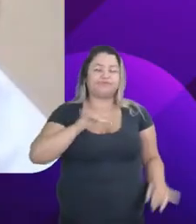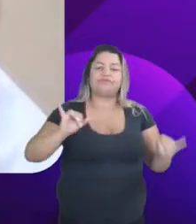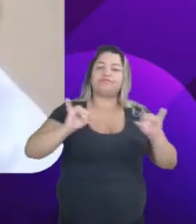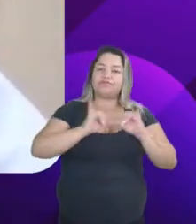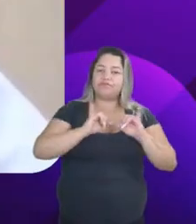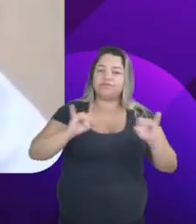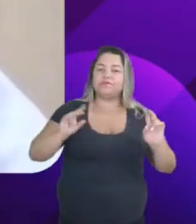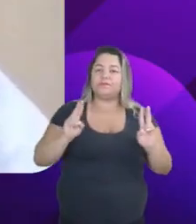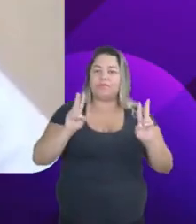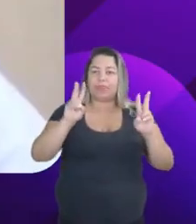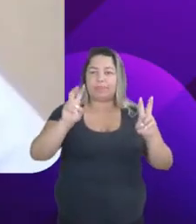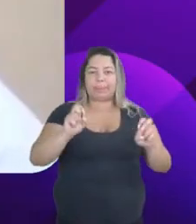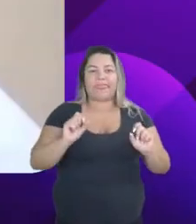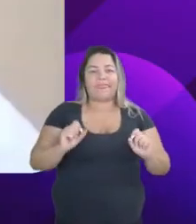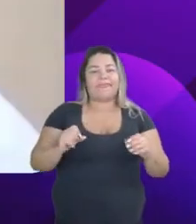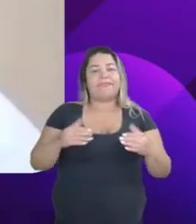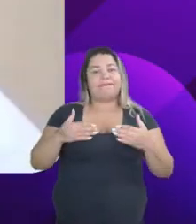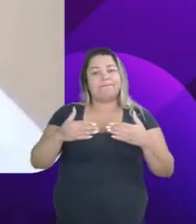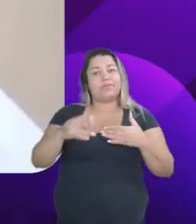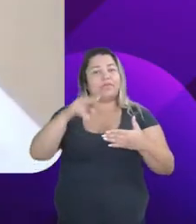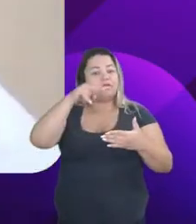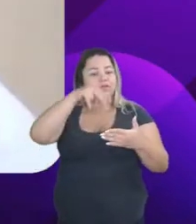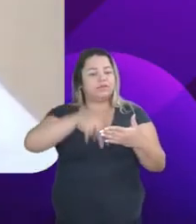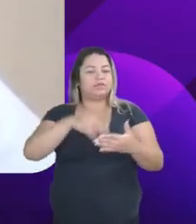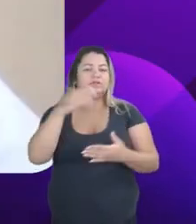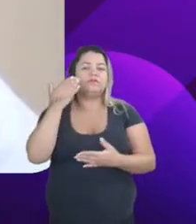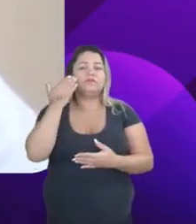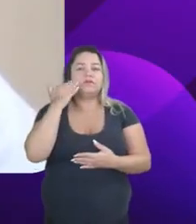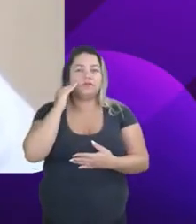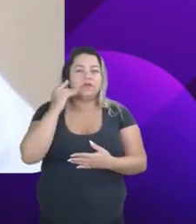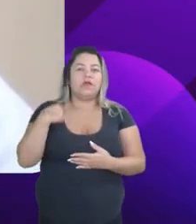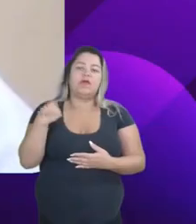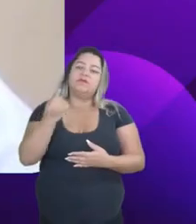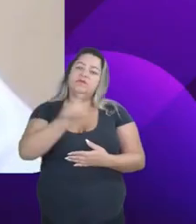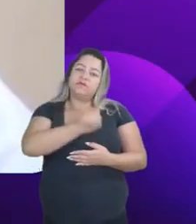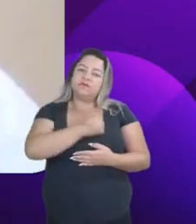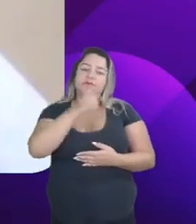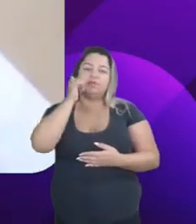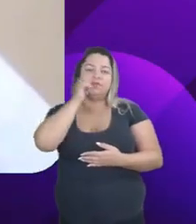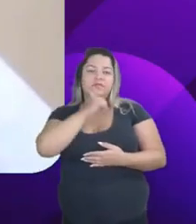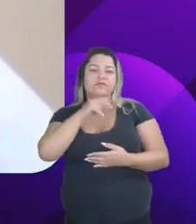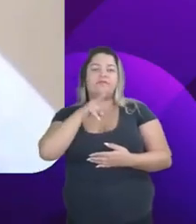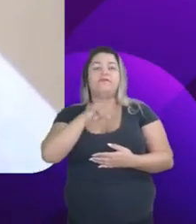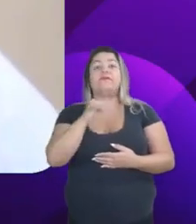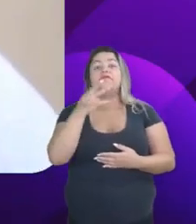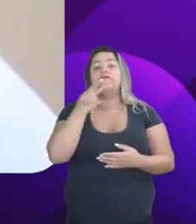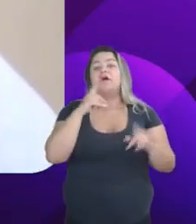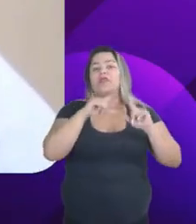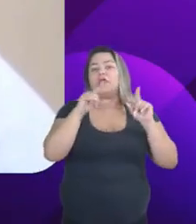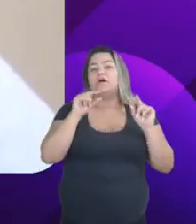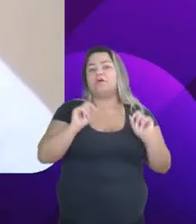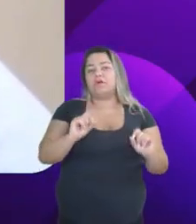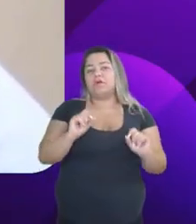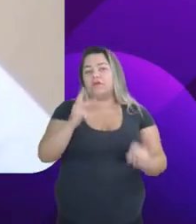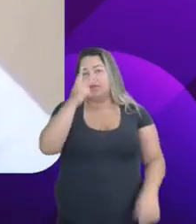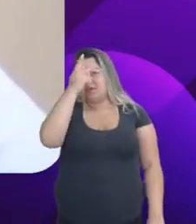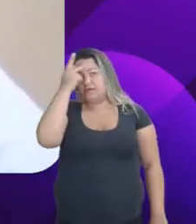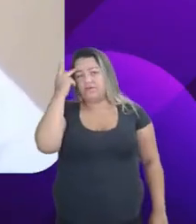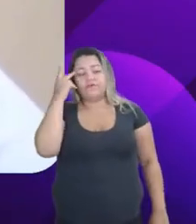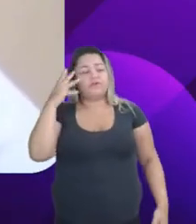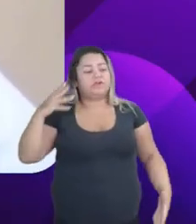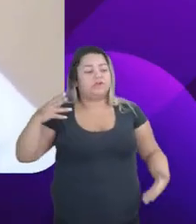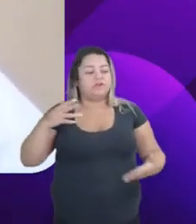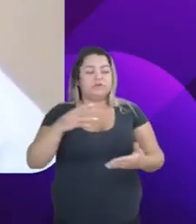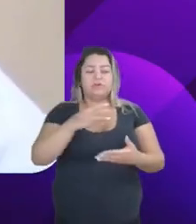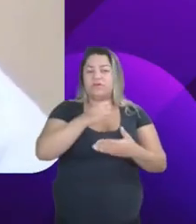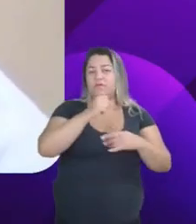informações subliminares complexas ao ler essas histórias. As nossas meninas, a gente vai falar para elas o quê? Quem é que vai